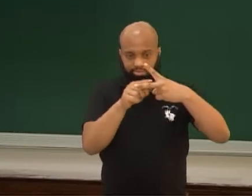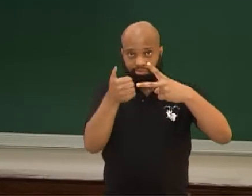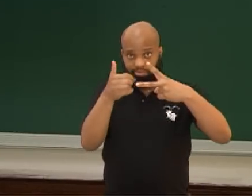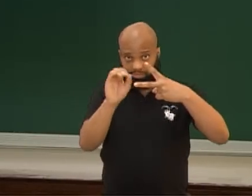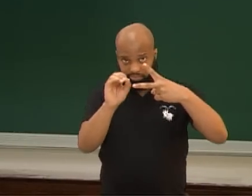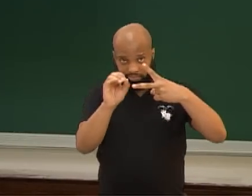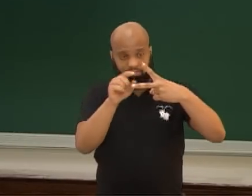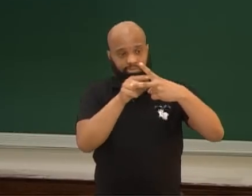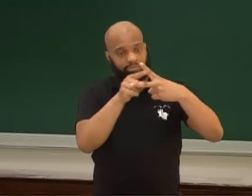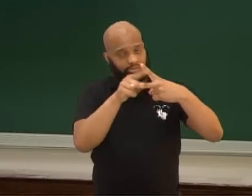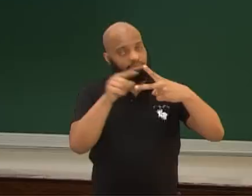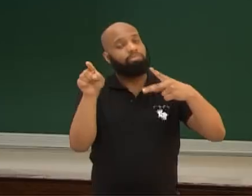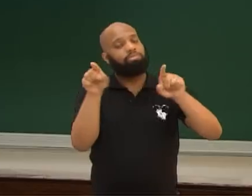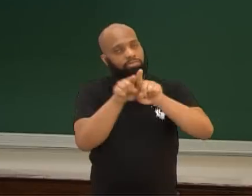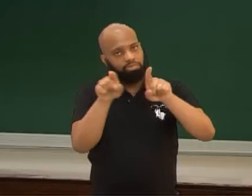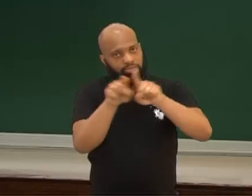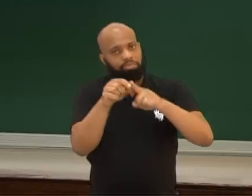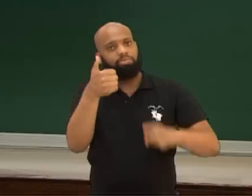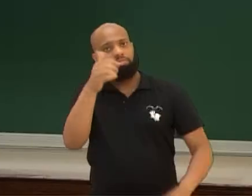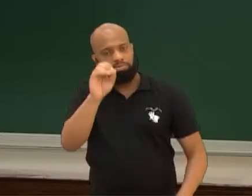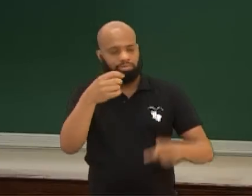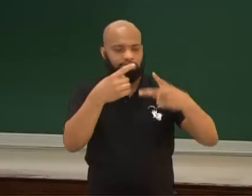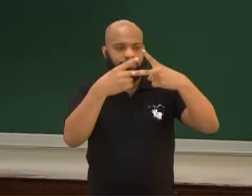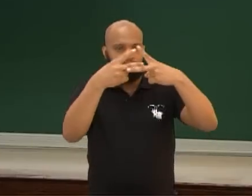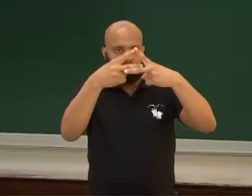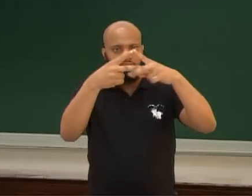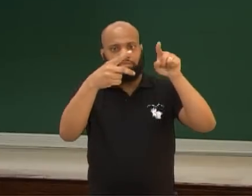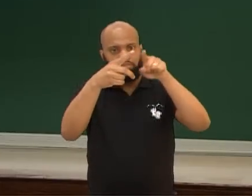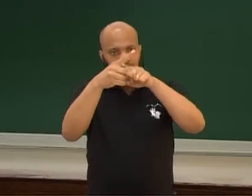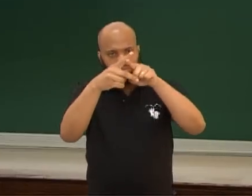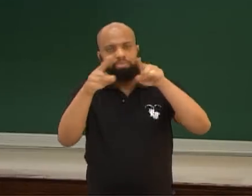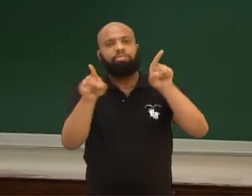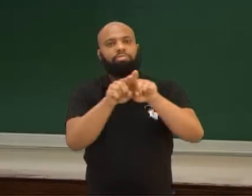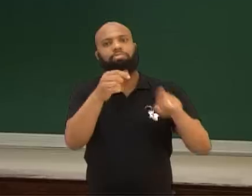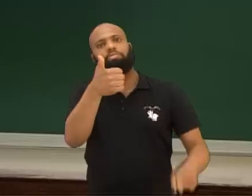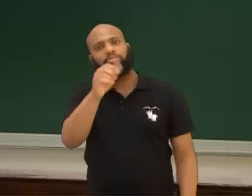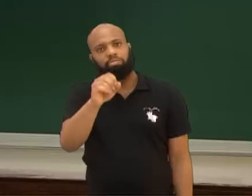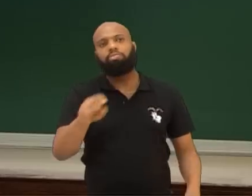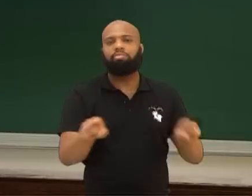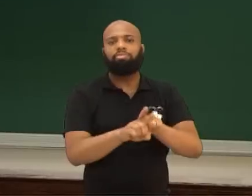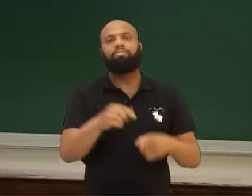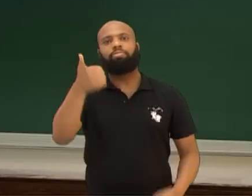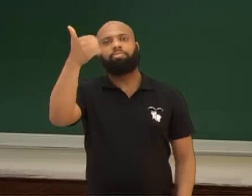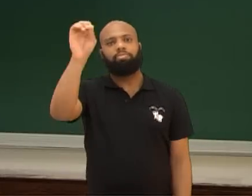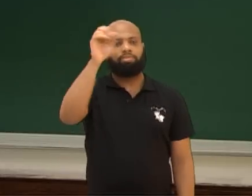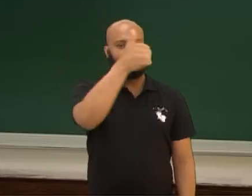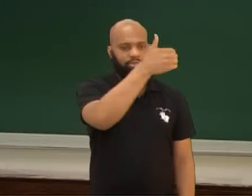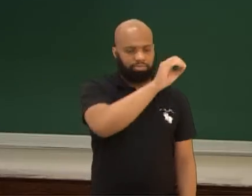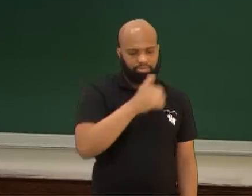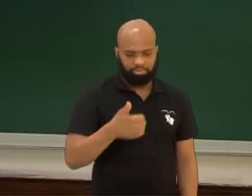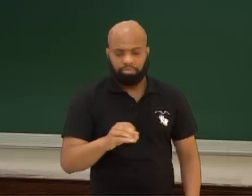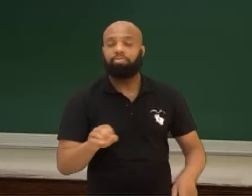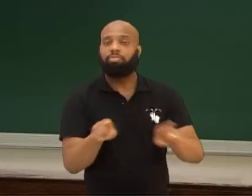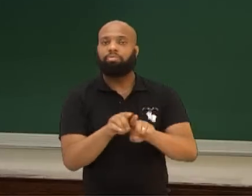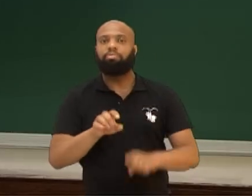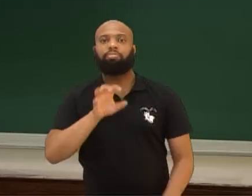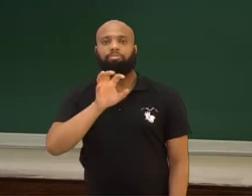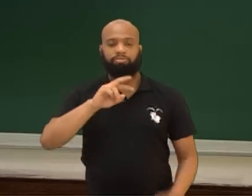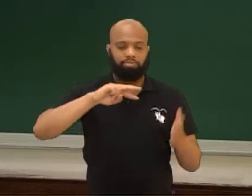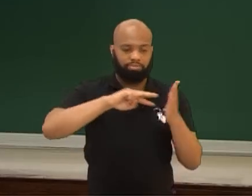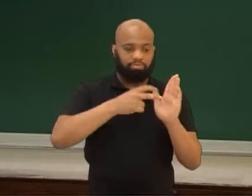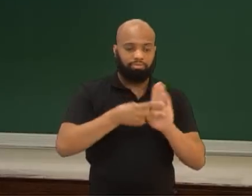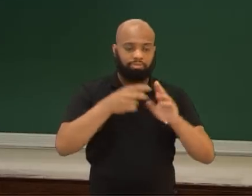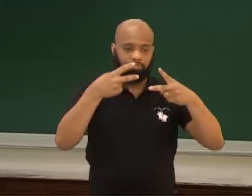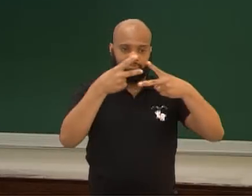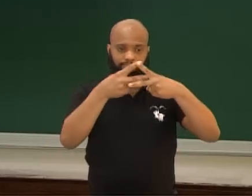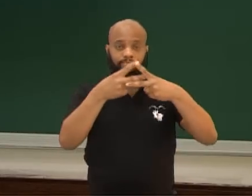fosse desenhar com um tamanho, pegar a régua lá e medir, 10, 10, 10, tá? Então, isso que significa ser